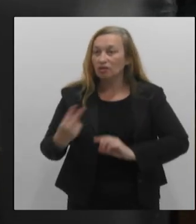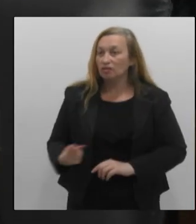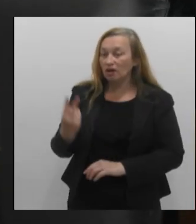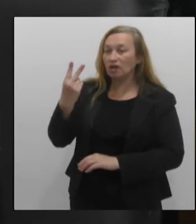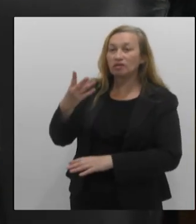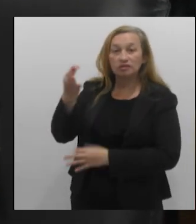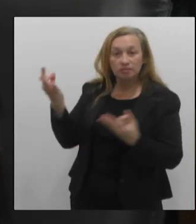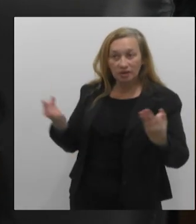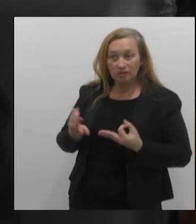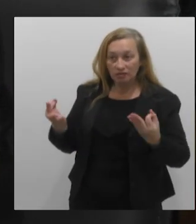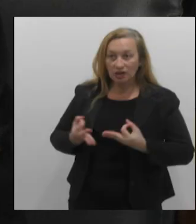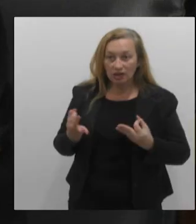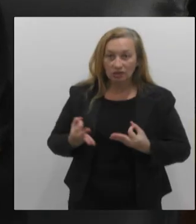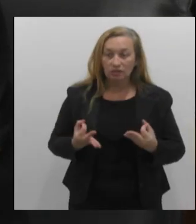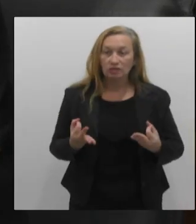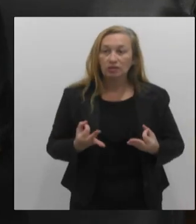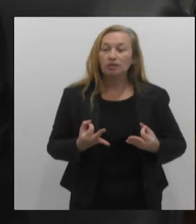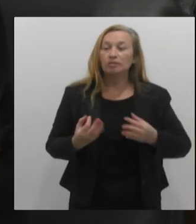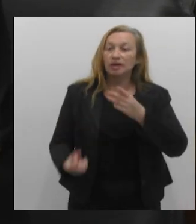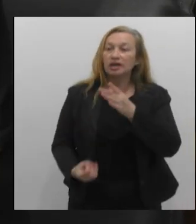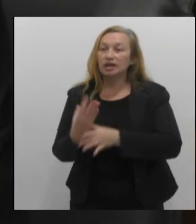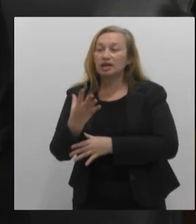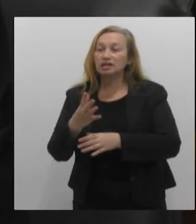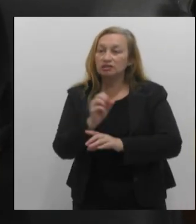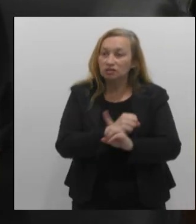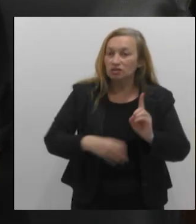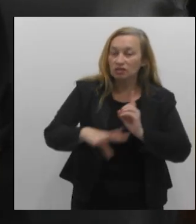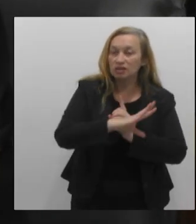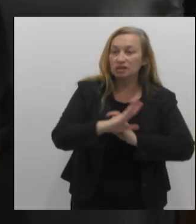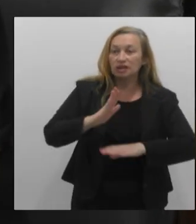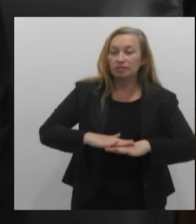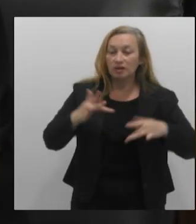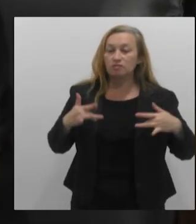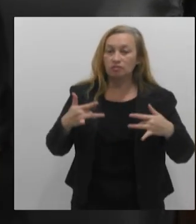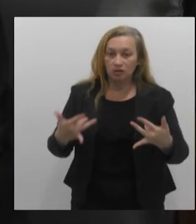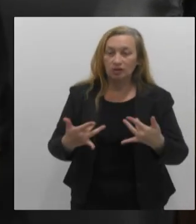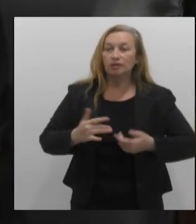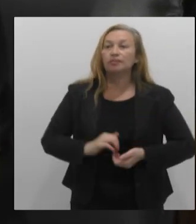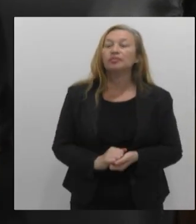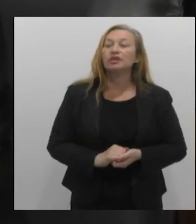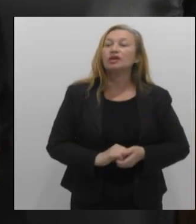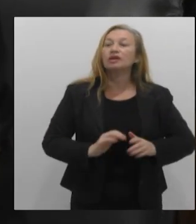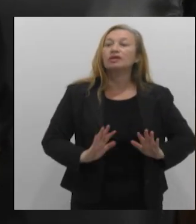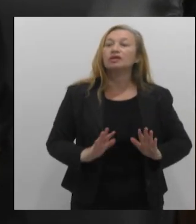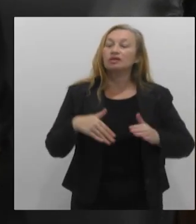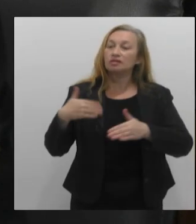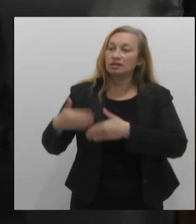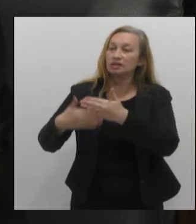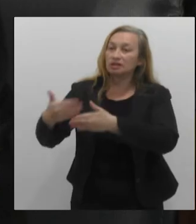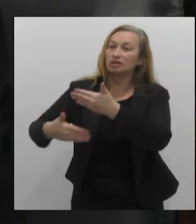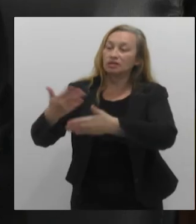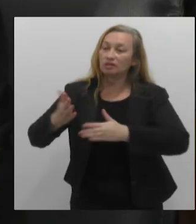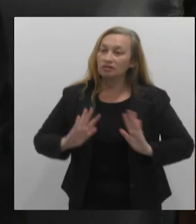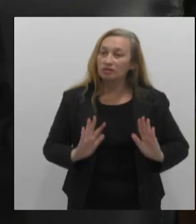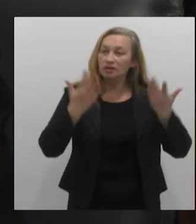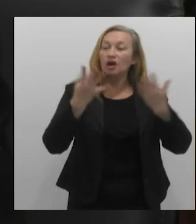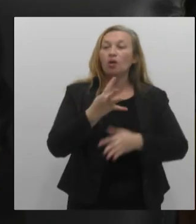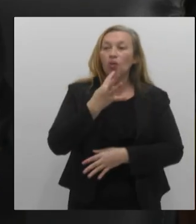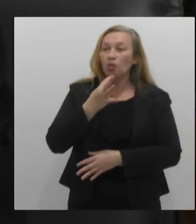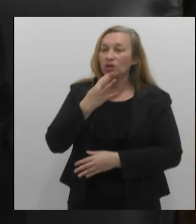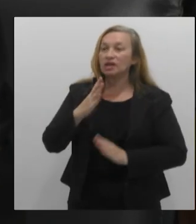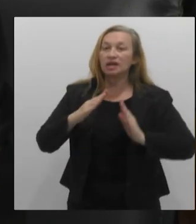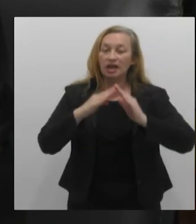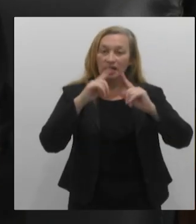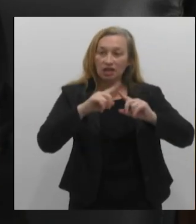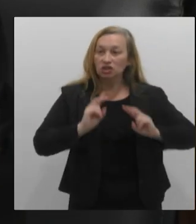são essenciais para a construção de uma sociedade mais fraterna. Comemorar essa trajetória é reconhecer que a Igreja foi